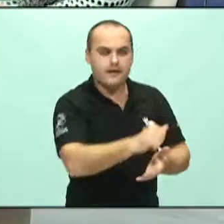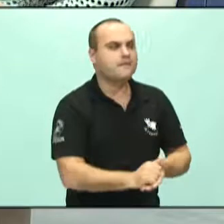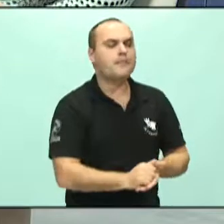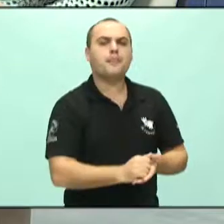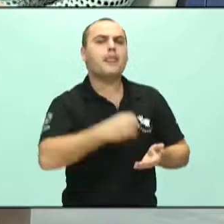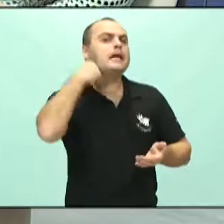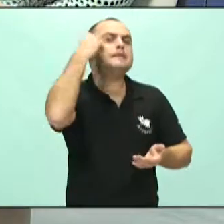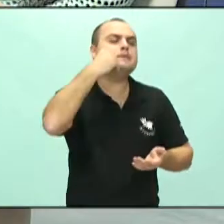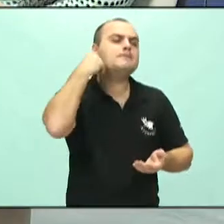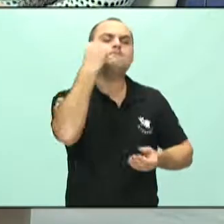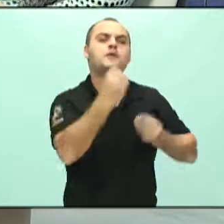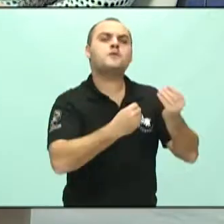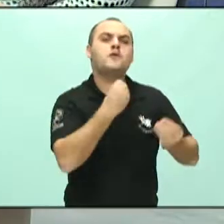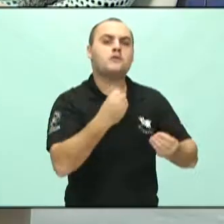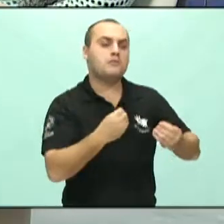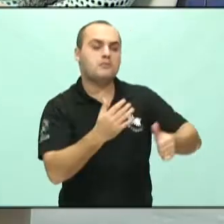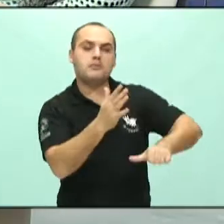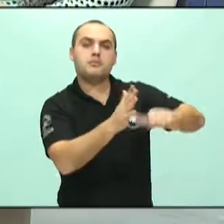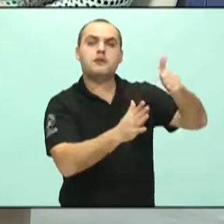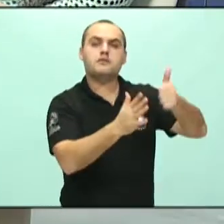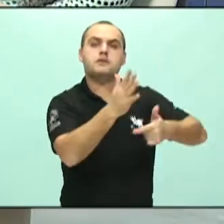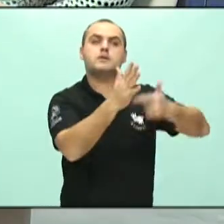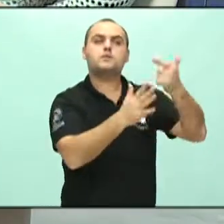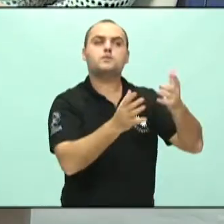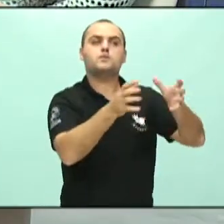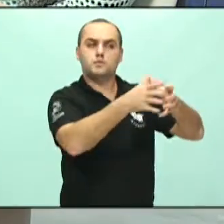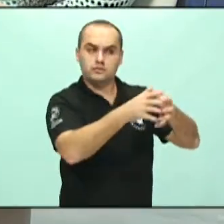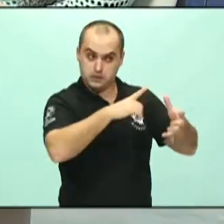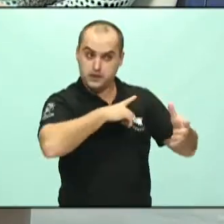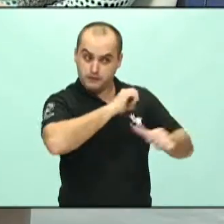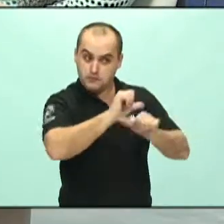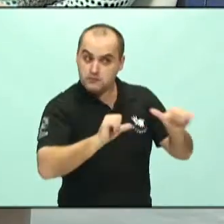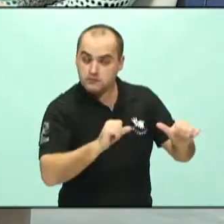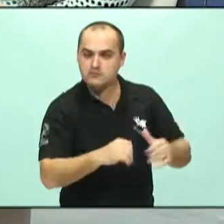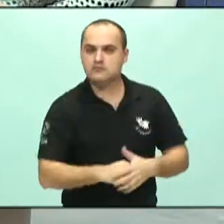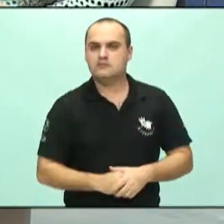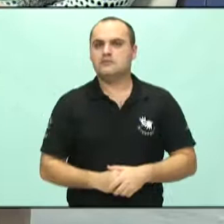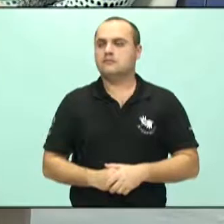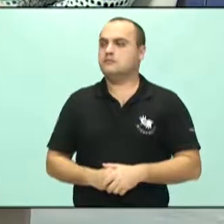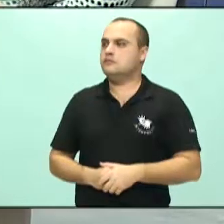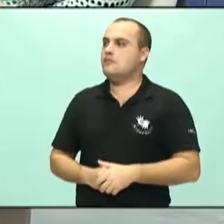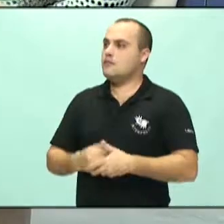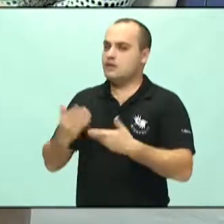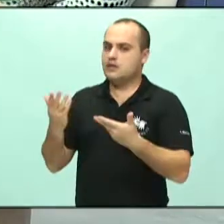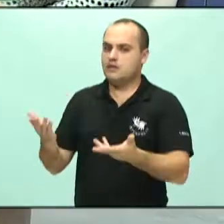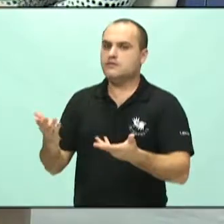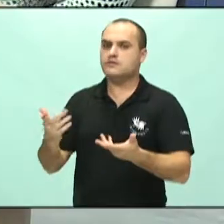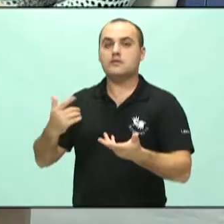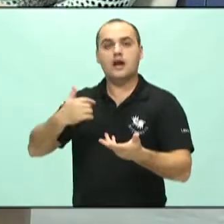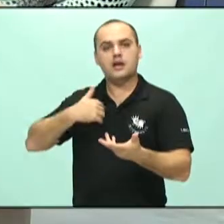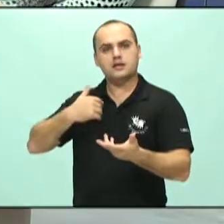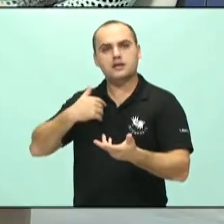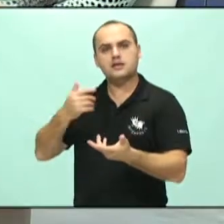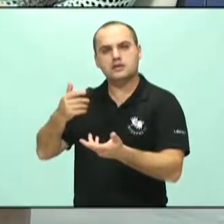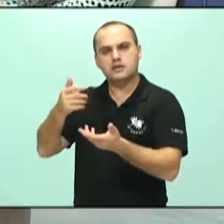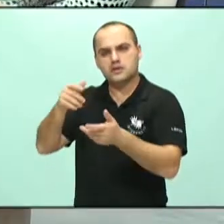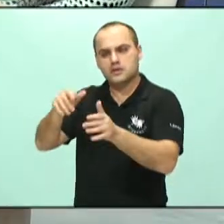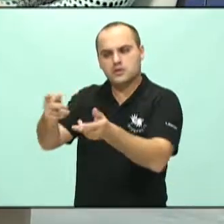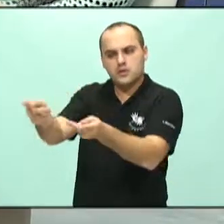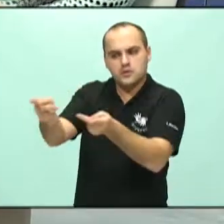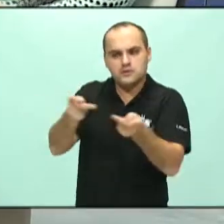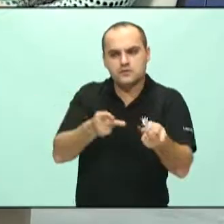quanto na segunda turma? Houveram mudanças? Nós temos convidado todos os profissionais relacionados à